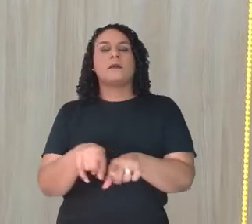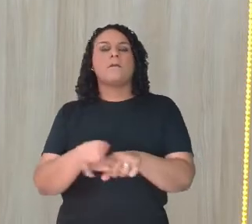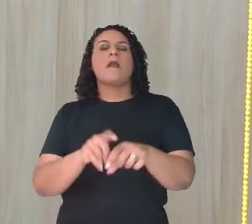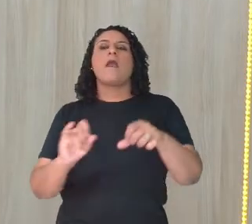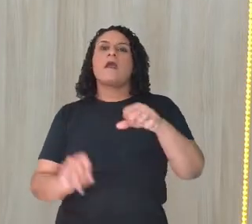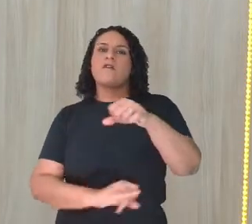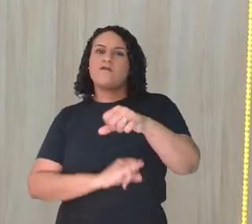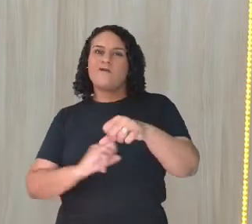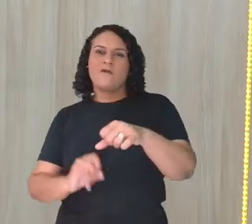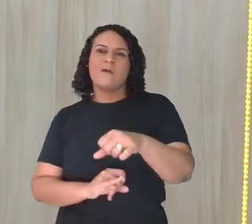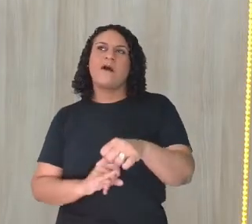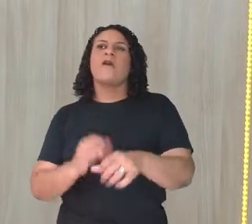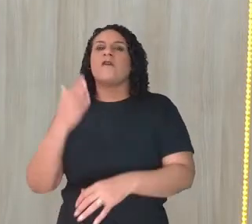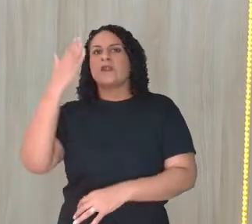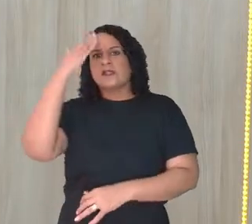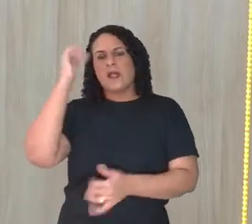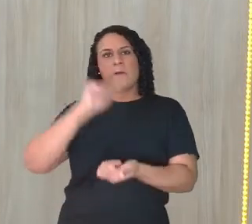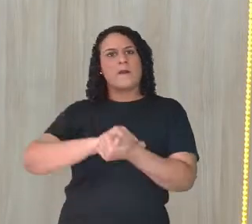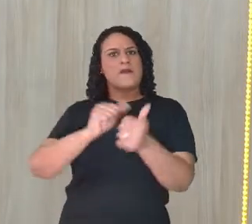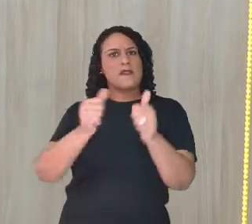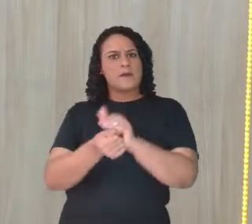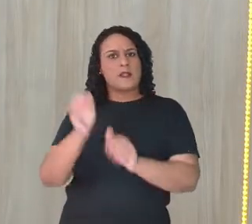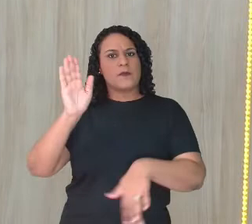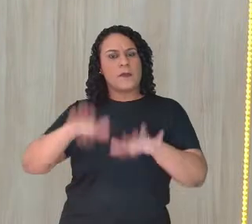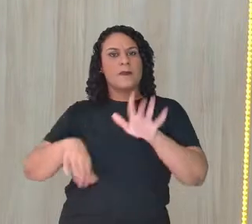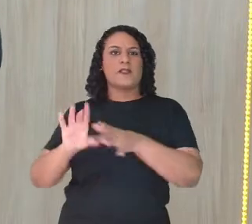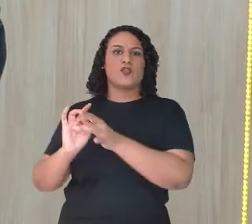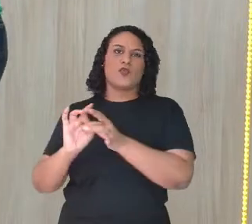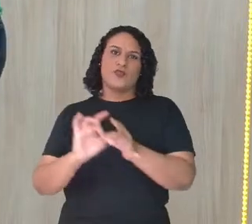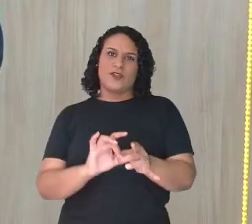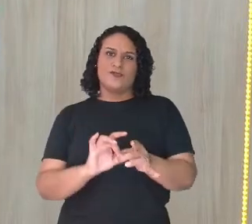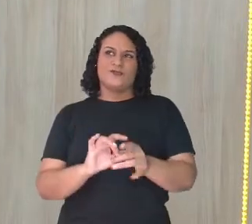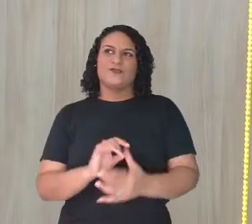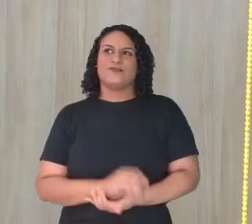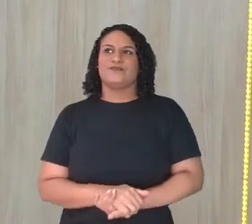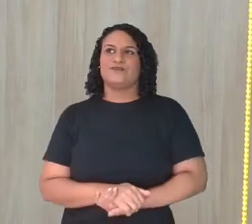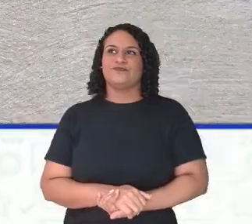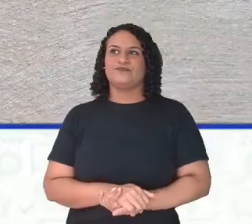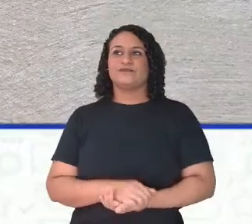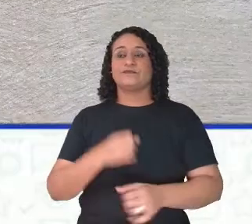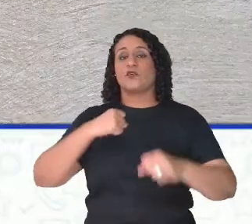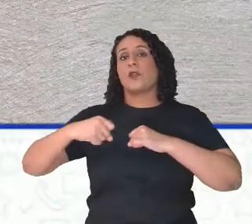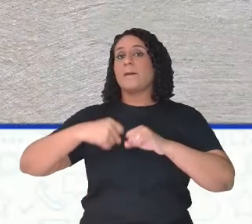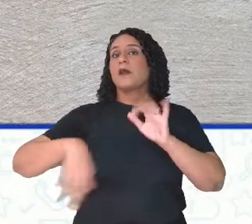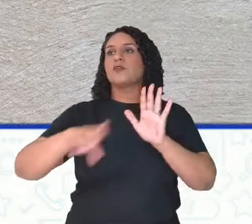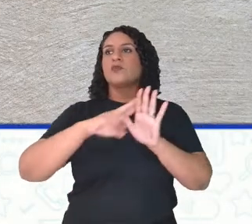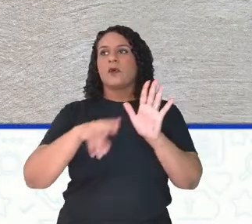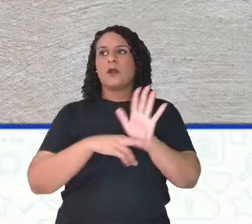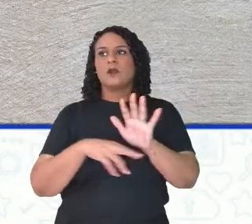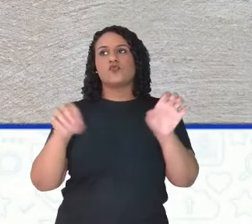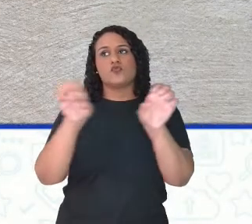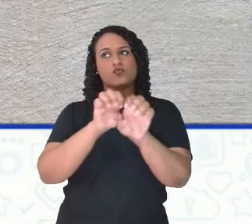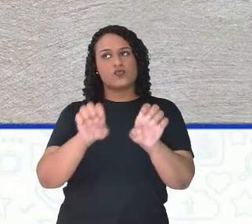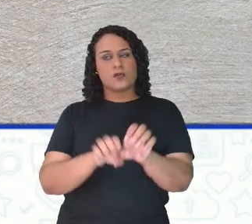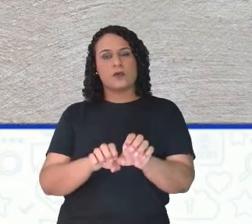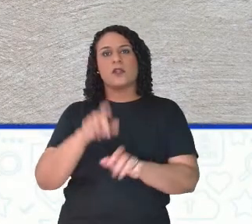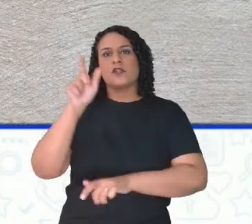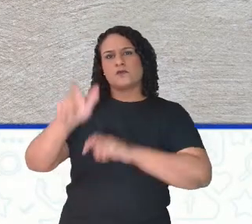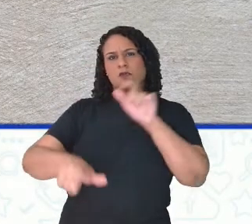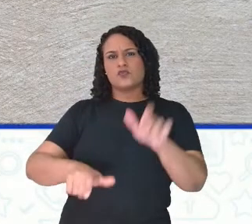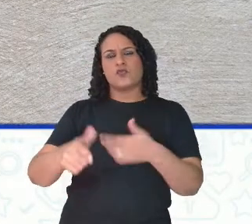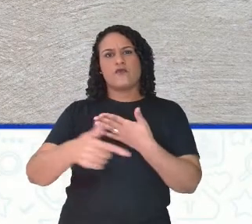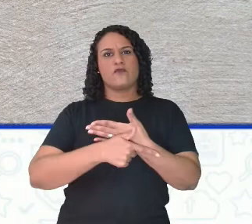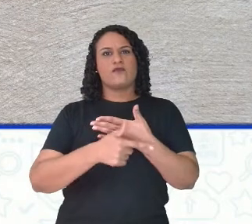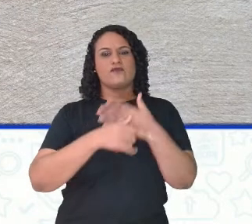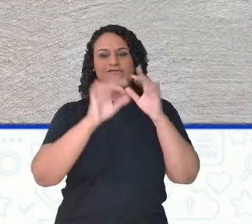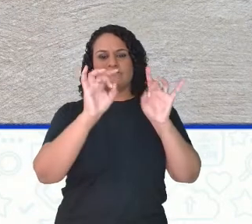formal e você sabe adequar essa linguagem às situações. Então, o debate regrado possui uma estrutura e pessoas com funções específicas. Olha